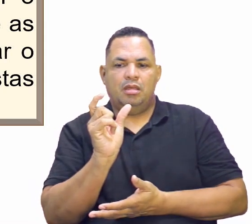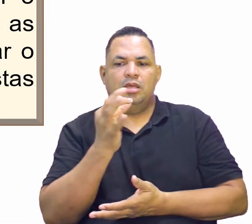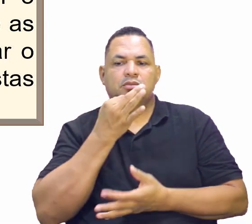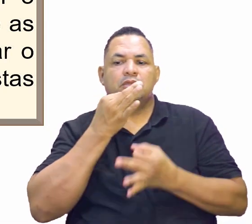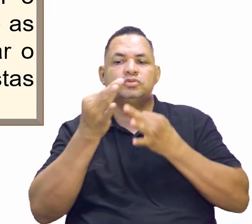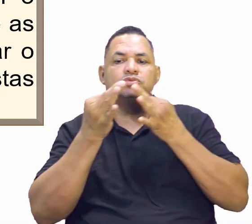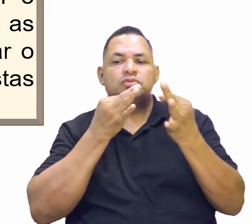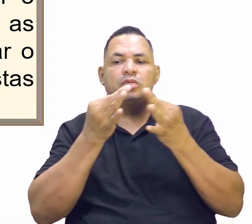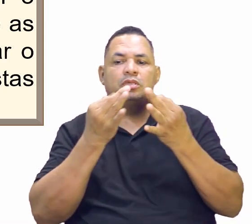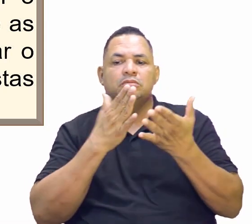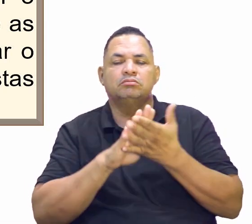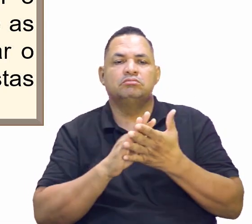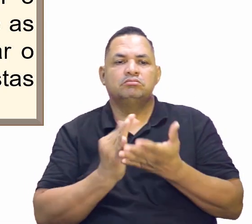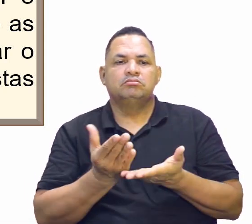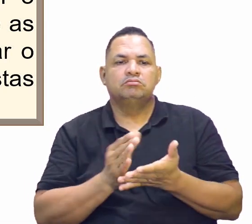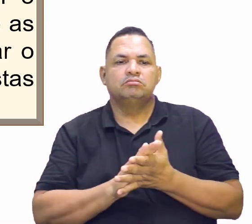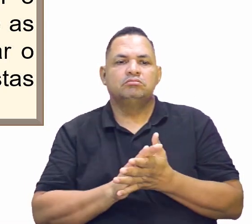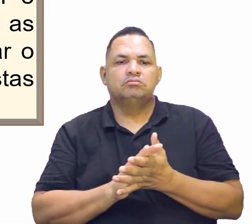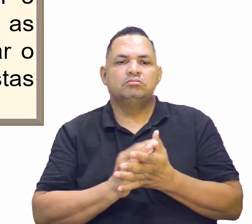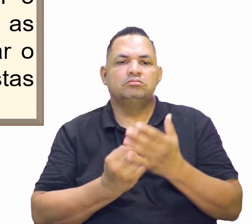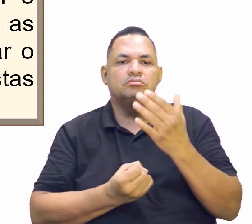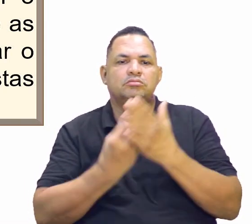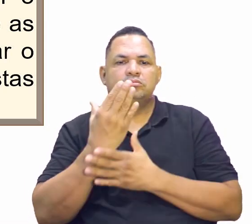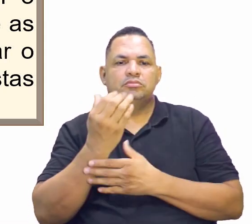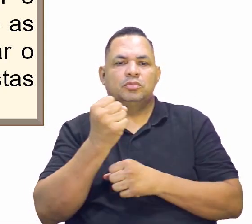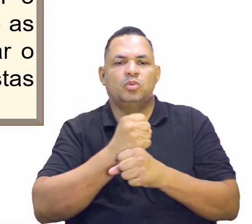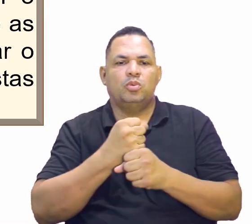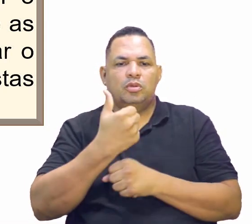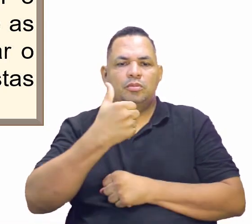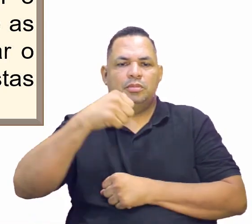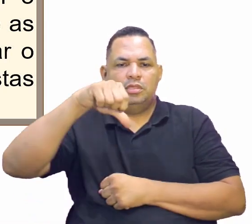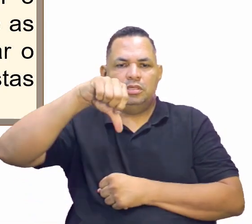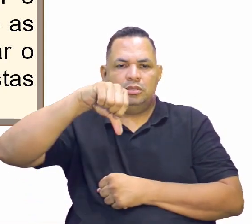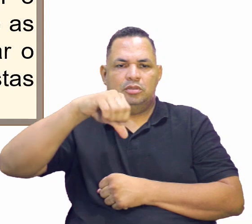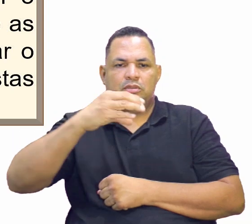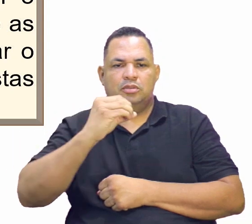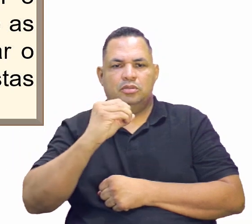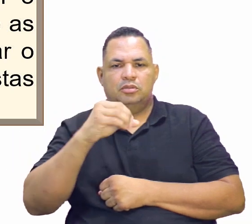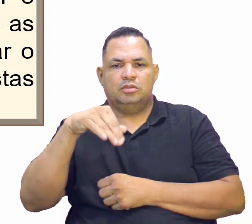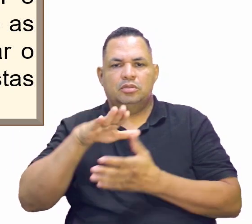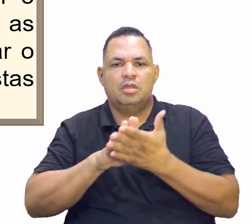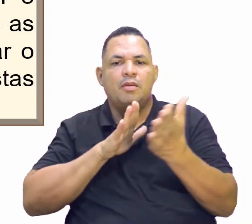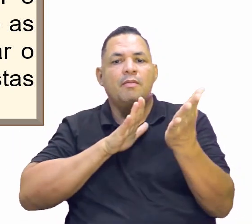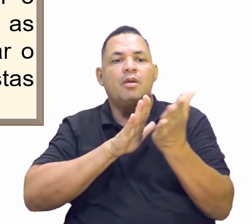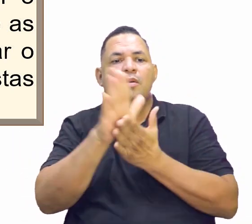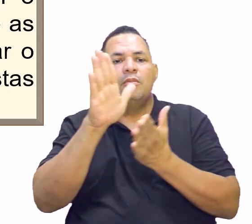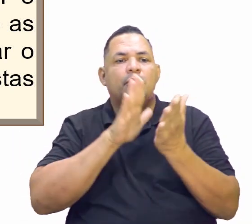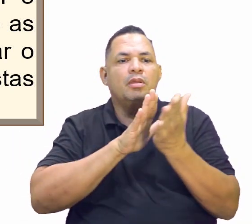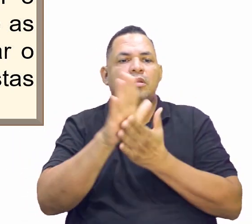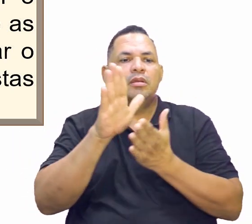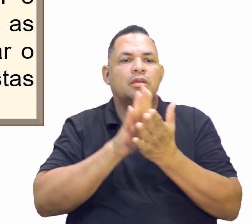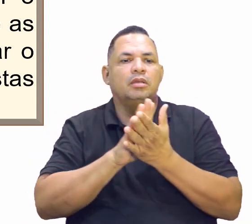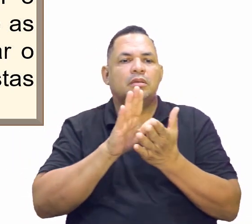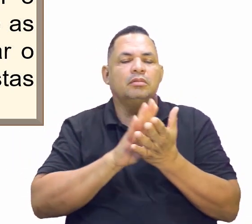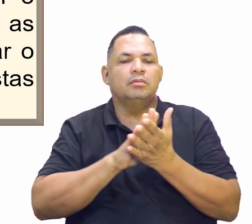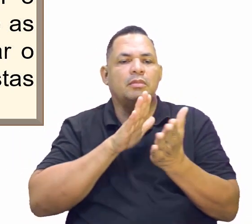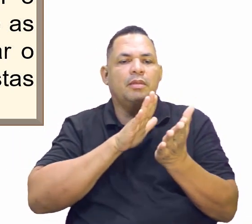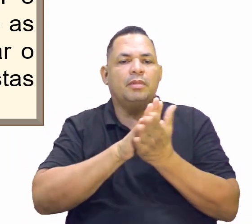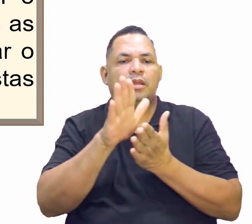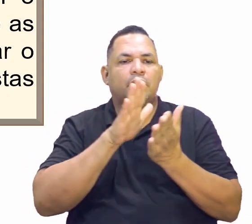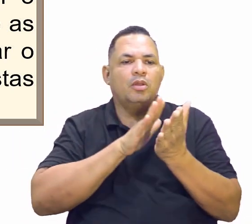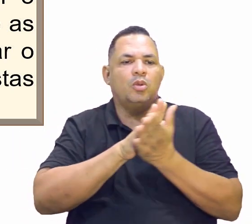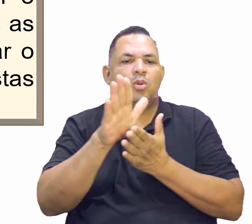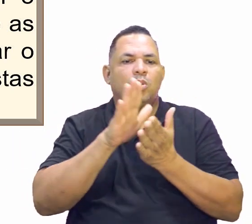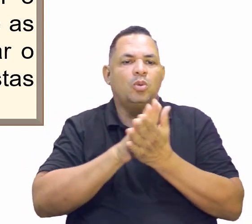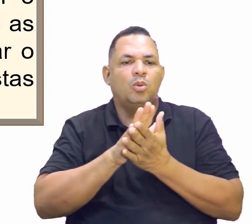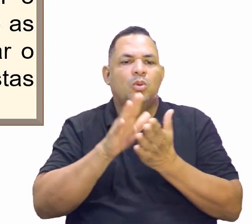percebem? Futurismo surge em 1909 a partir da publicação do Manifesto Futurista, do